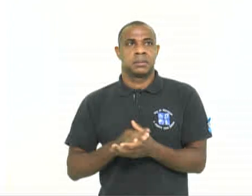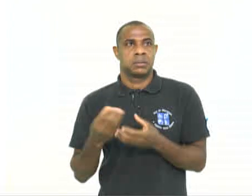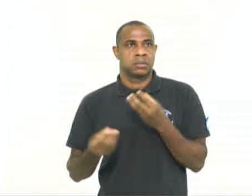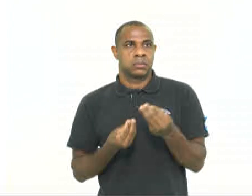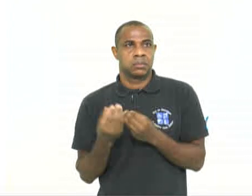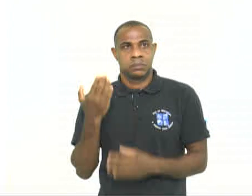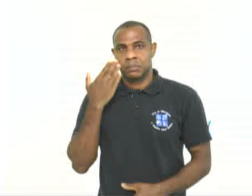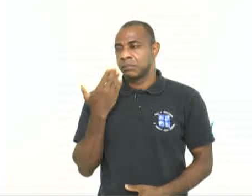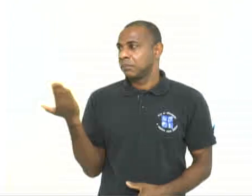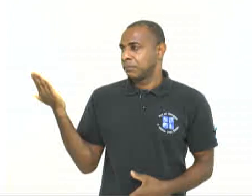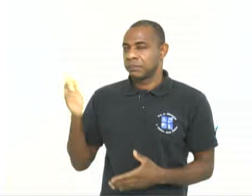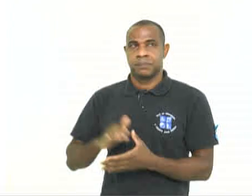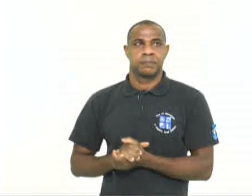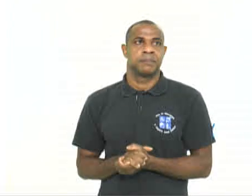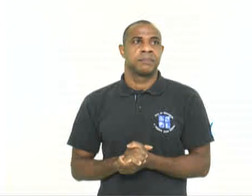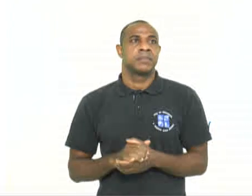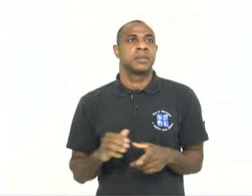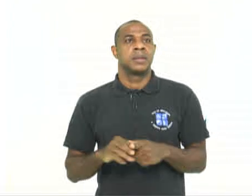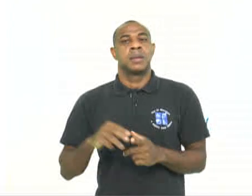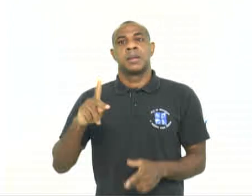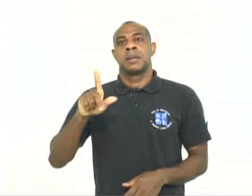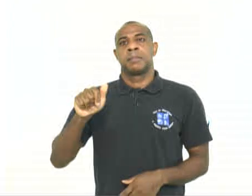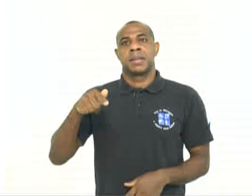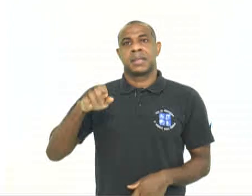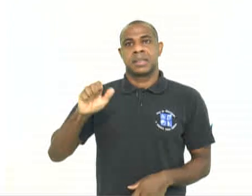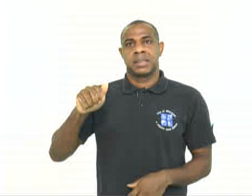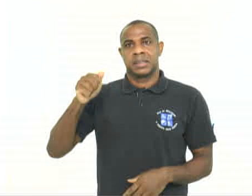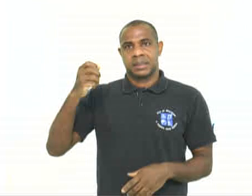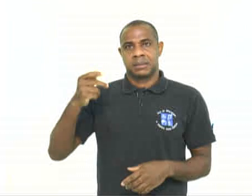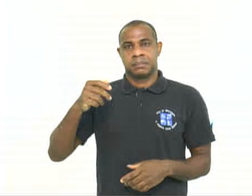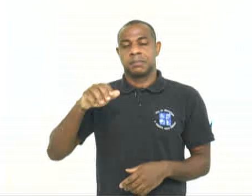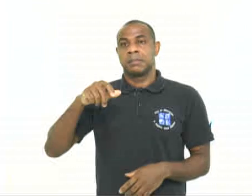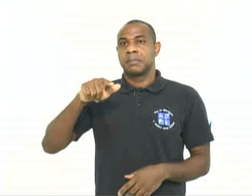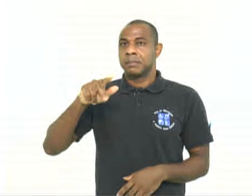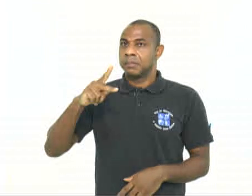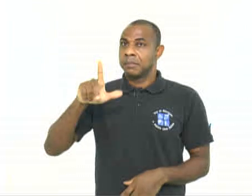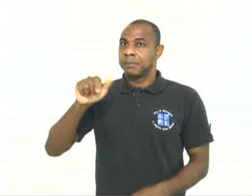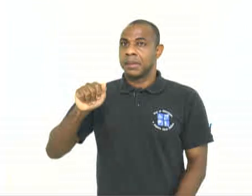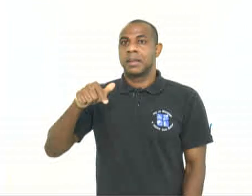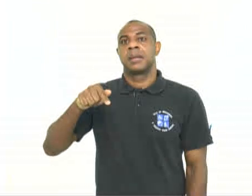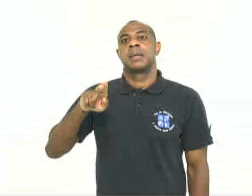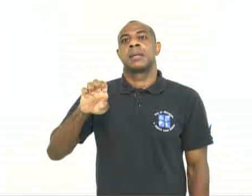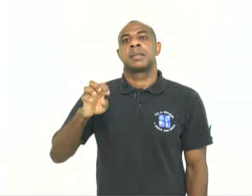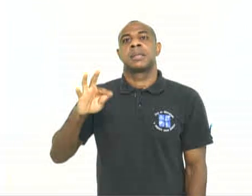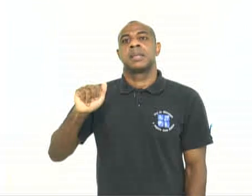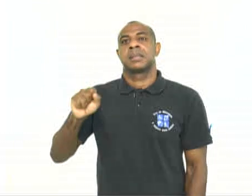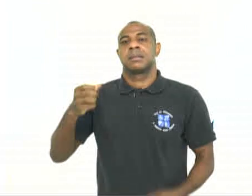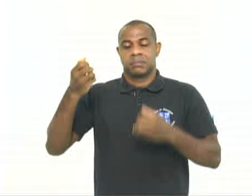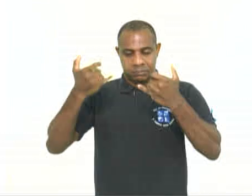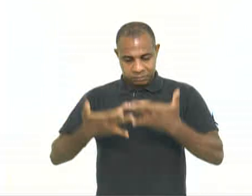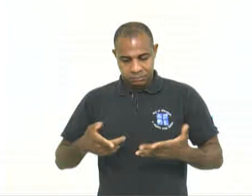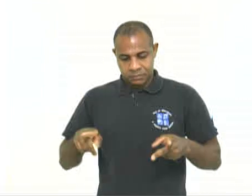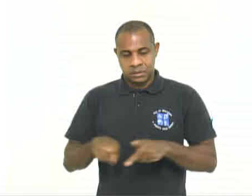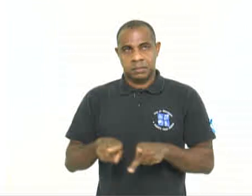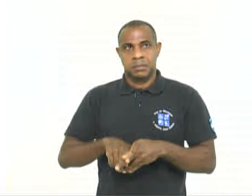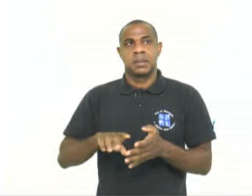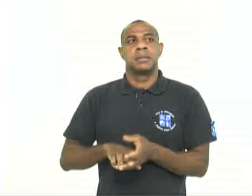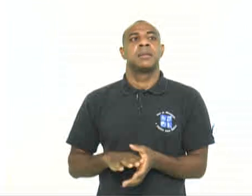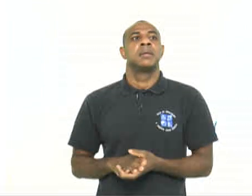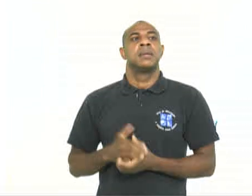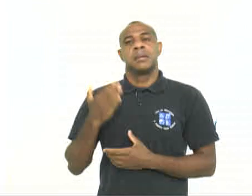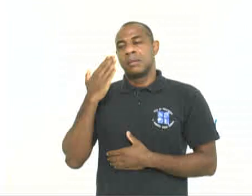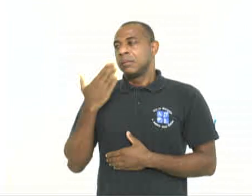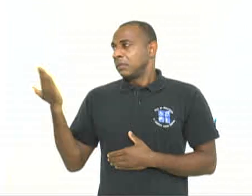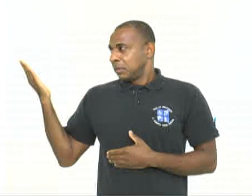hemácias, leucócitos e as plaquetas. As hemácias são responsáveis pelo transporte de gases, né, pelo sangue, os leucócitos